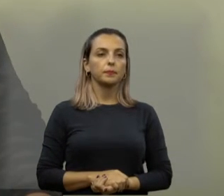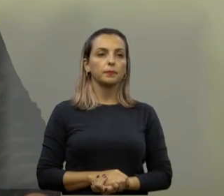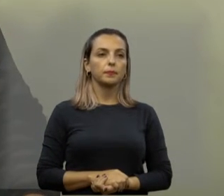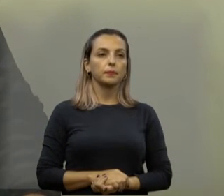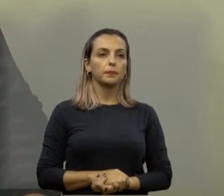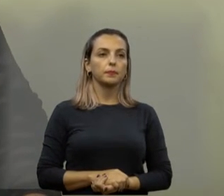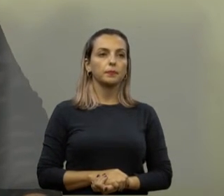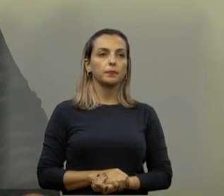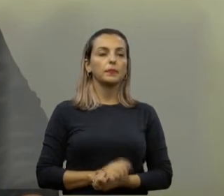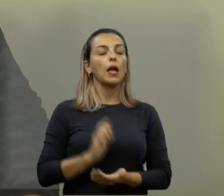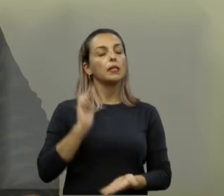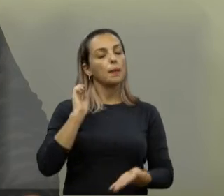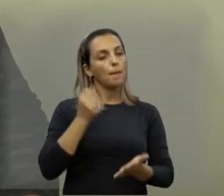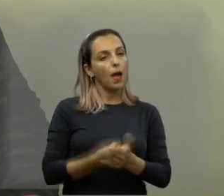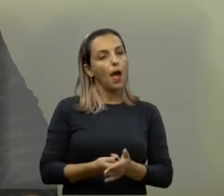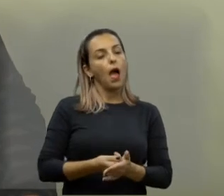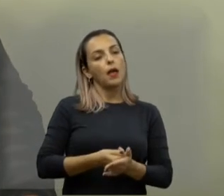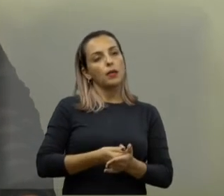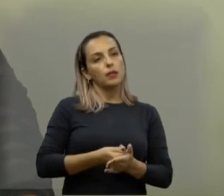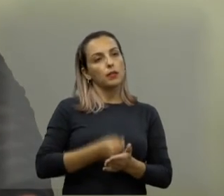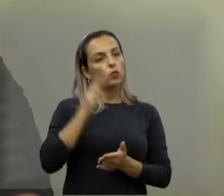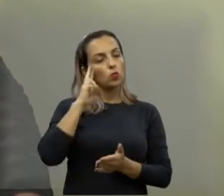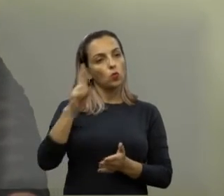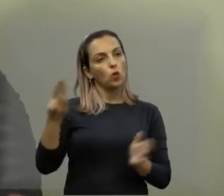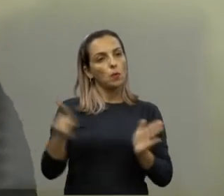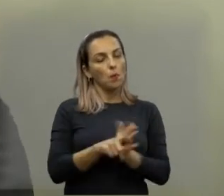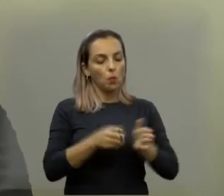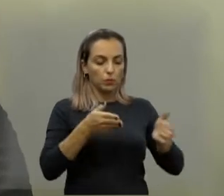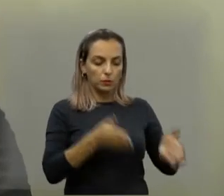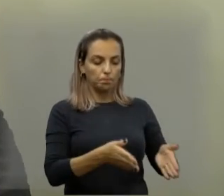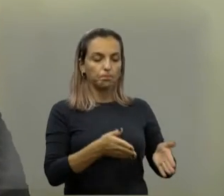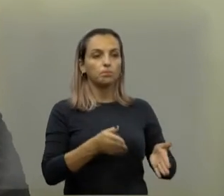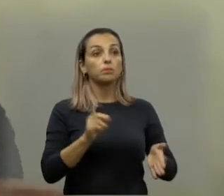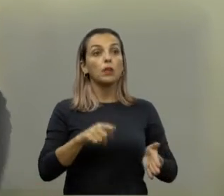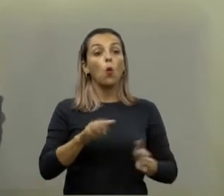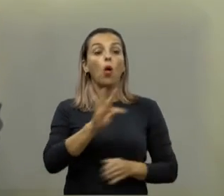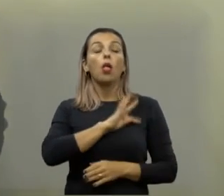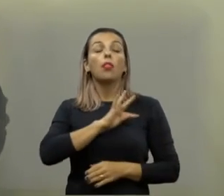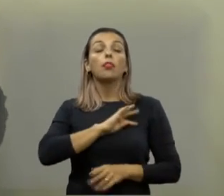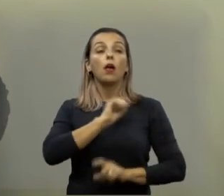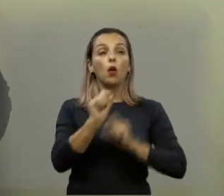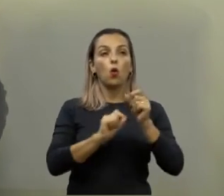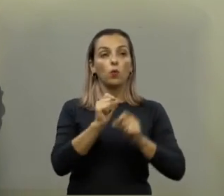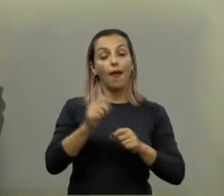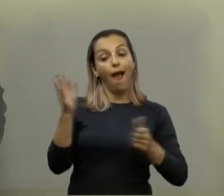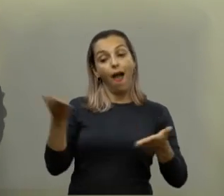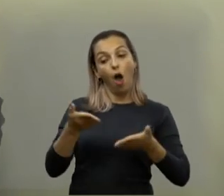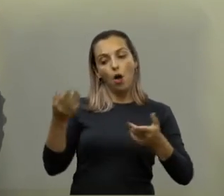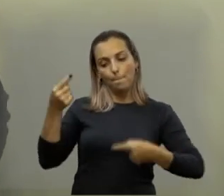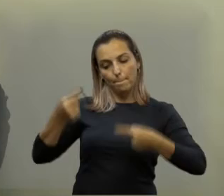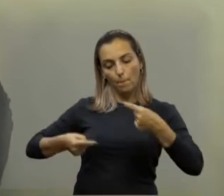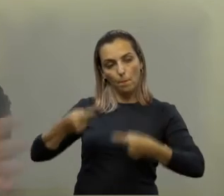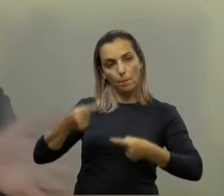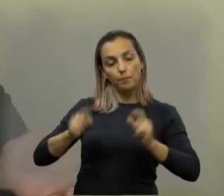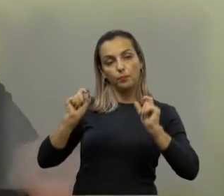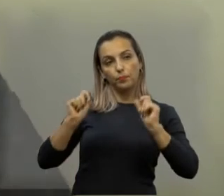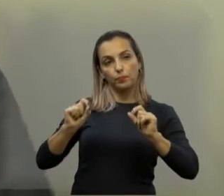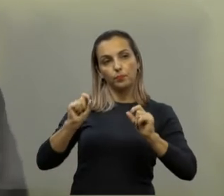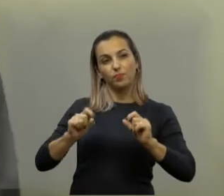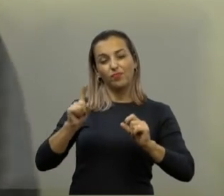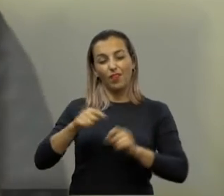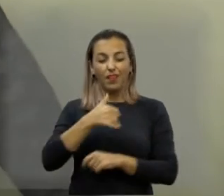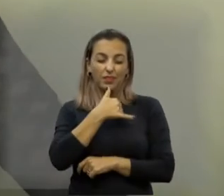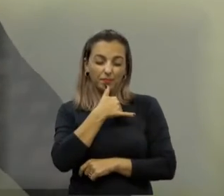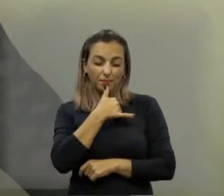pelo novo titular da concessão da Sepultura bem Fazendo a questão técnica a gente vai para questão política também porque